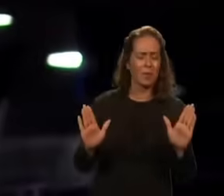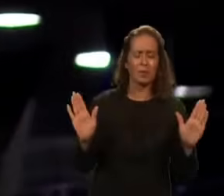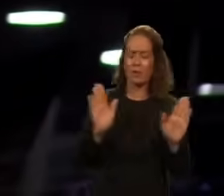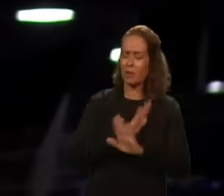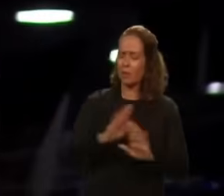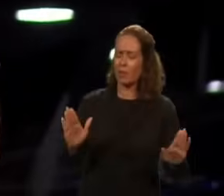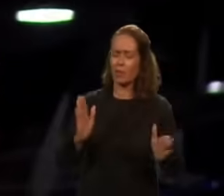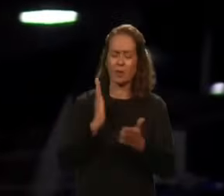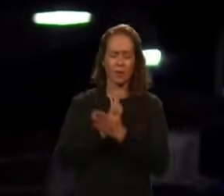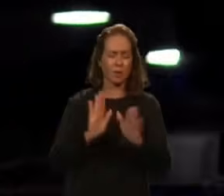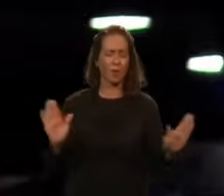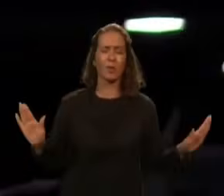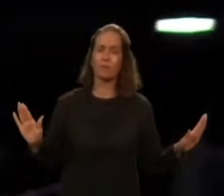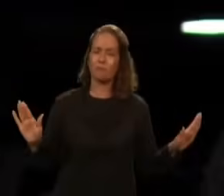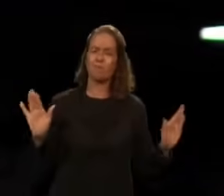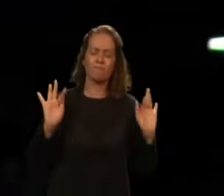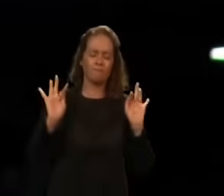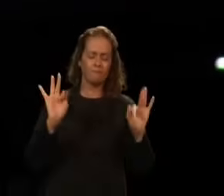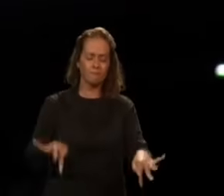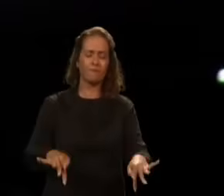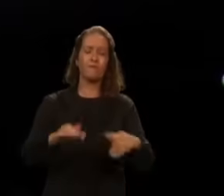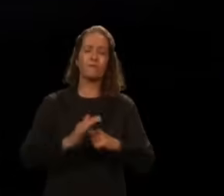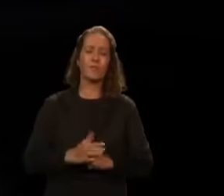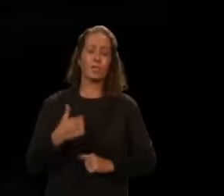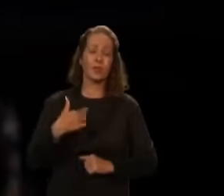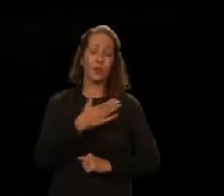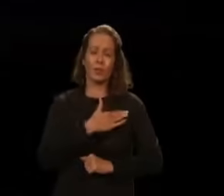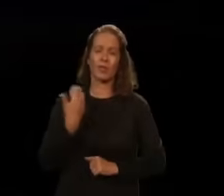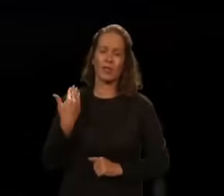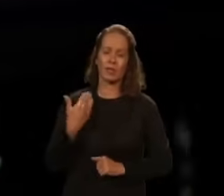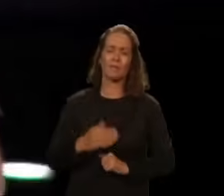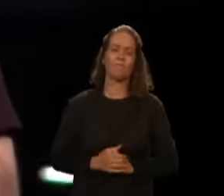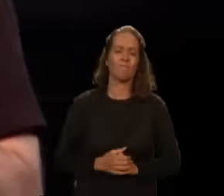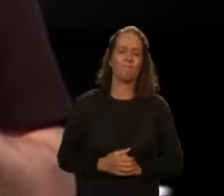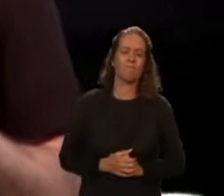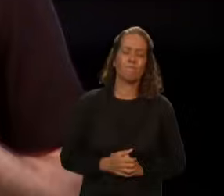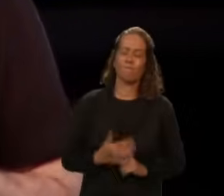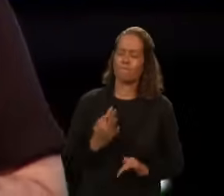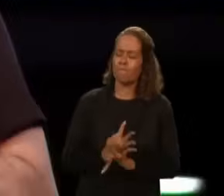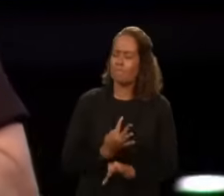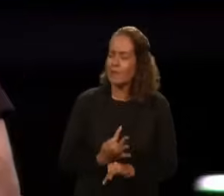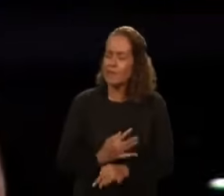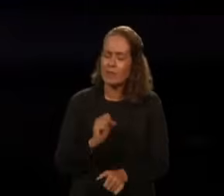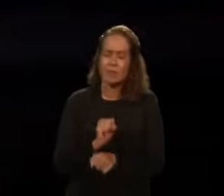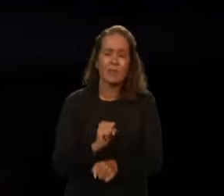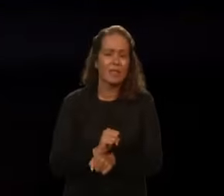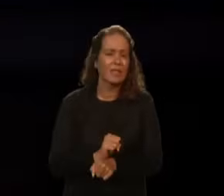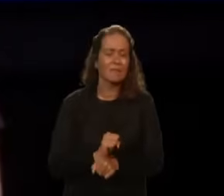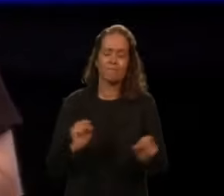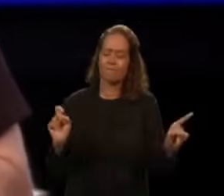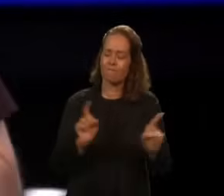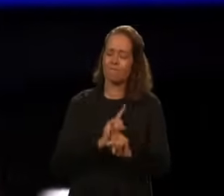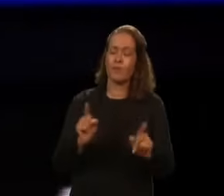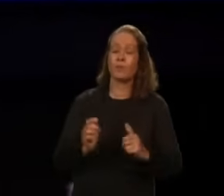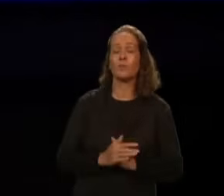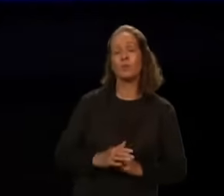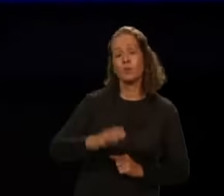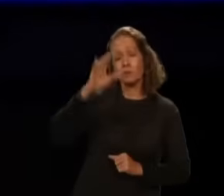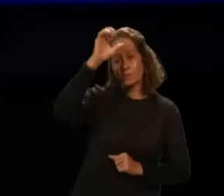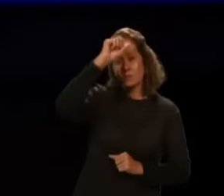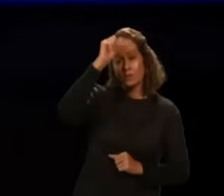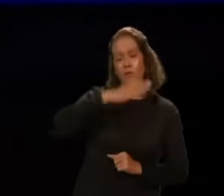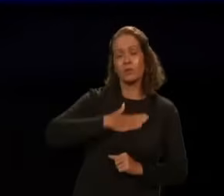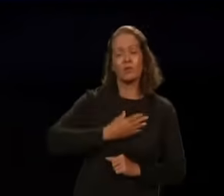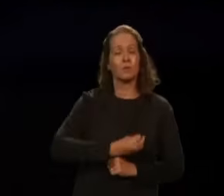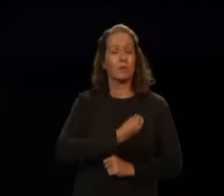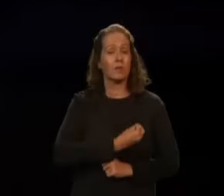fim. Eu vou morrer. Eu não aguento mais esperar. Sabe o que eu aprendi na minha vida? Quando eu